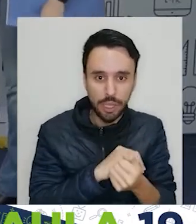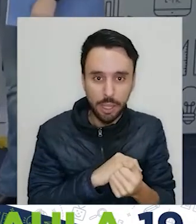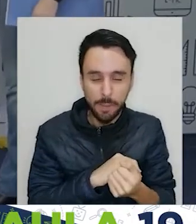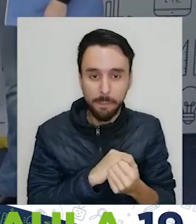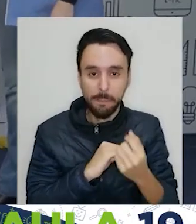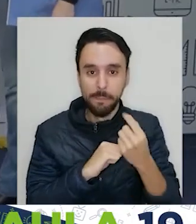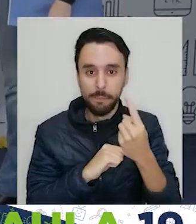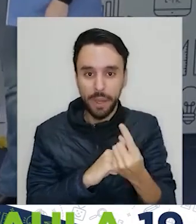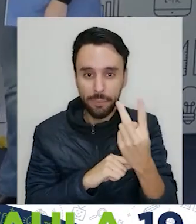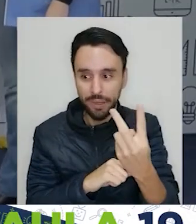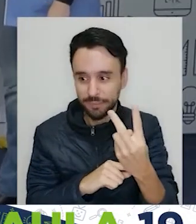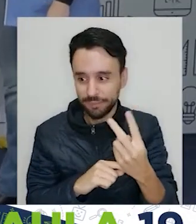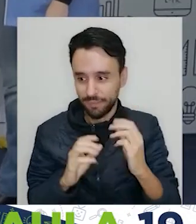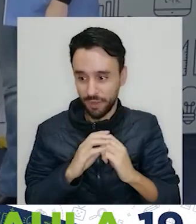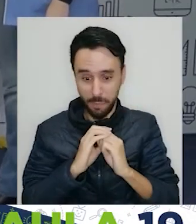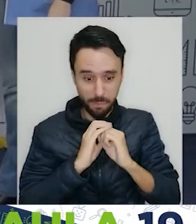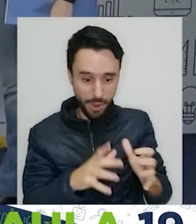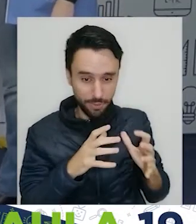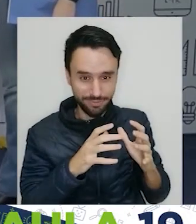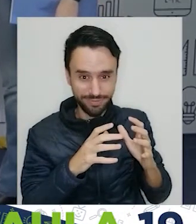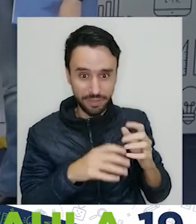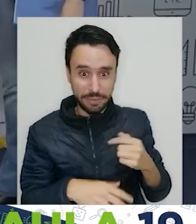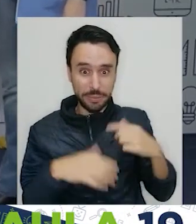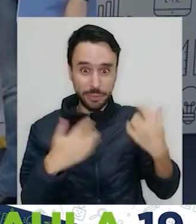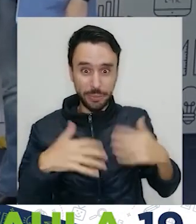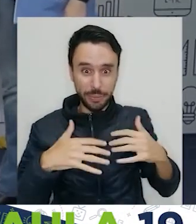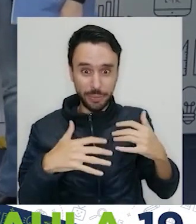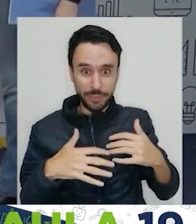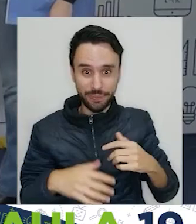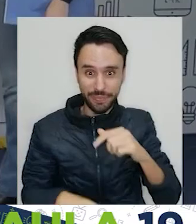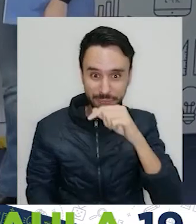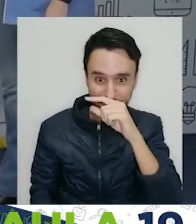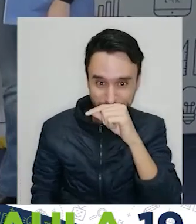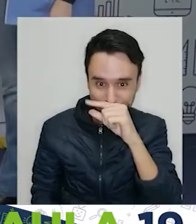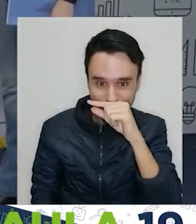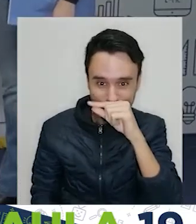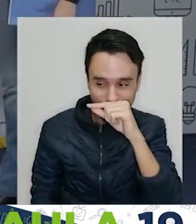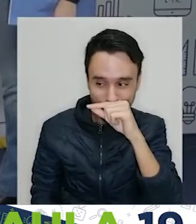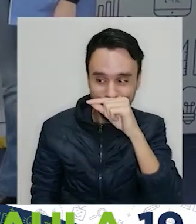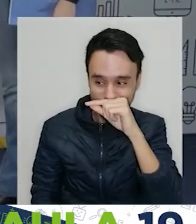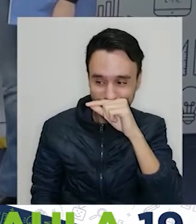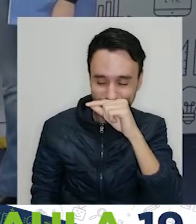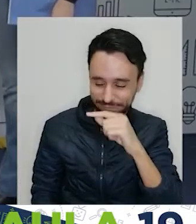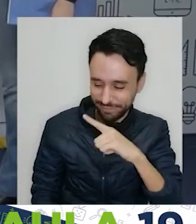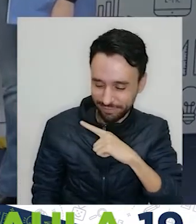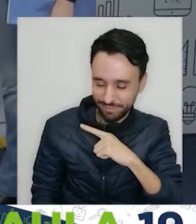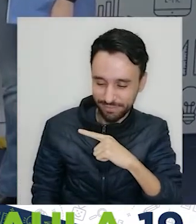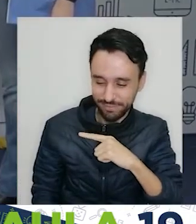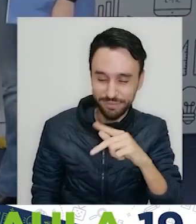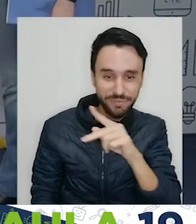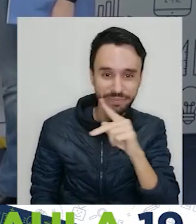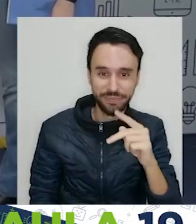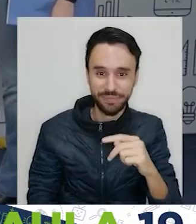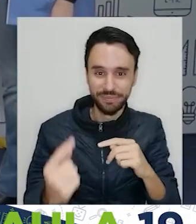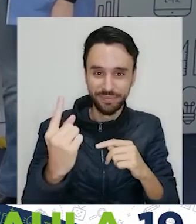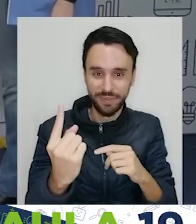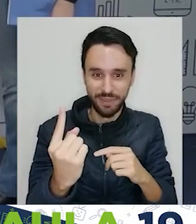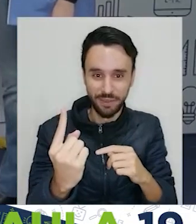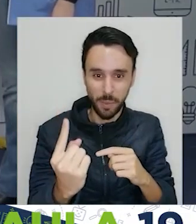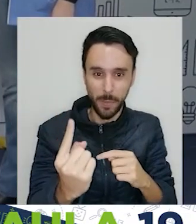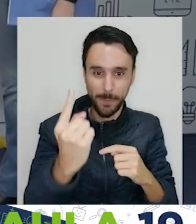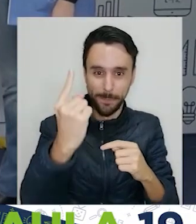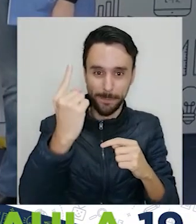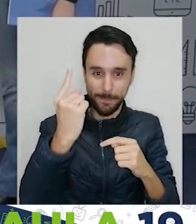Vamos lá então. Opa! Passarinho. Passarinho. Então a professora Márcia vai andar... uma